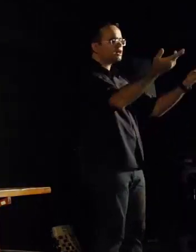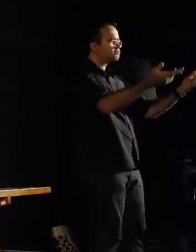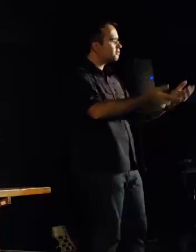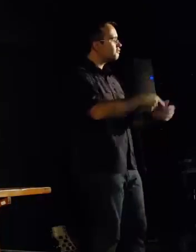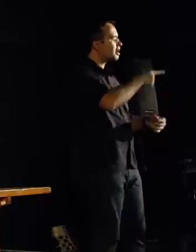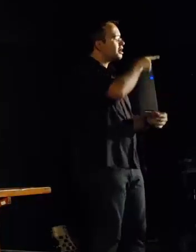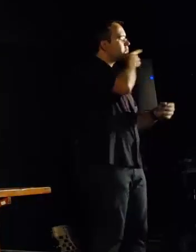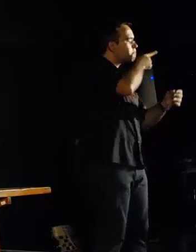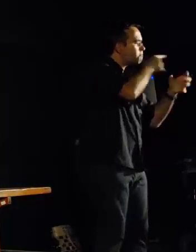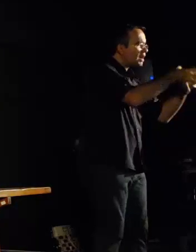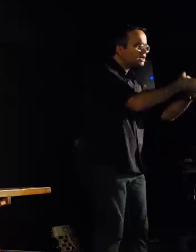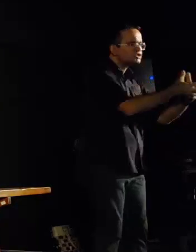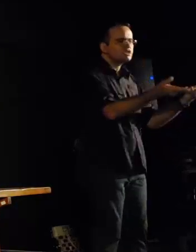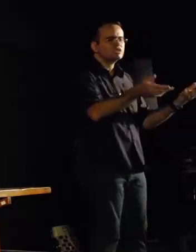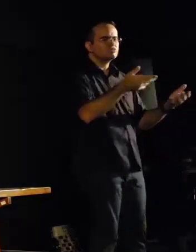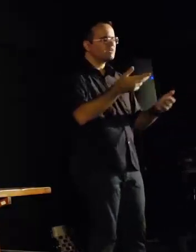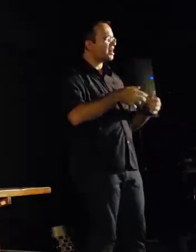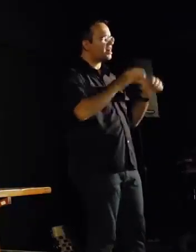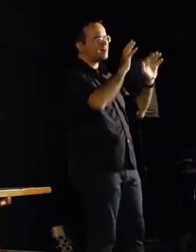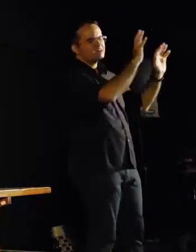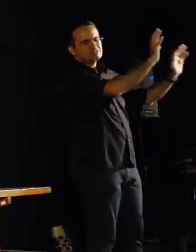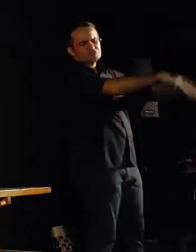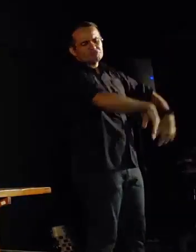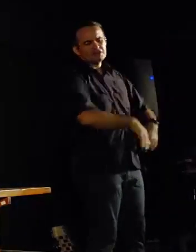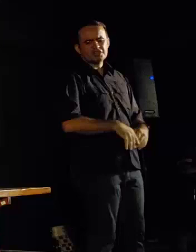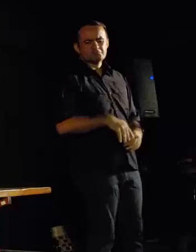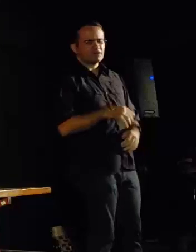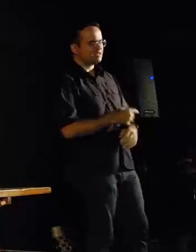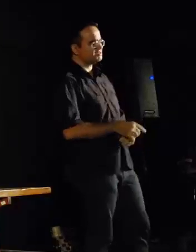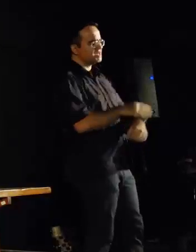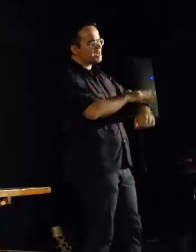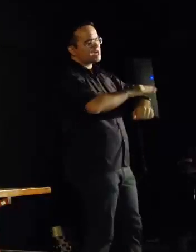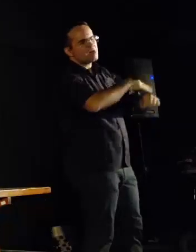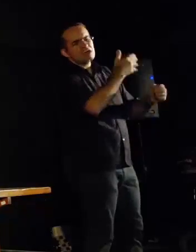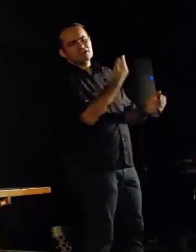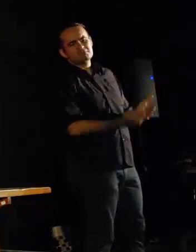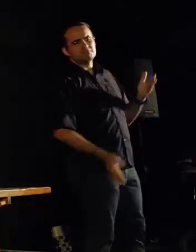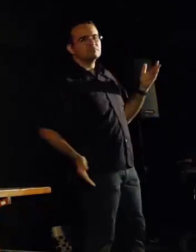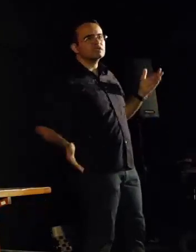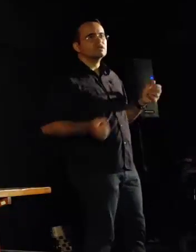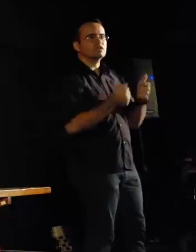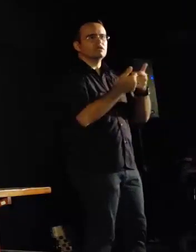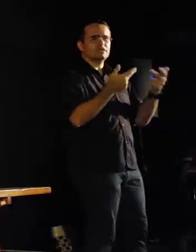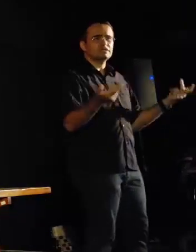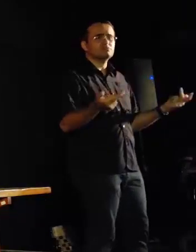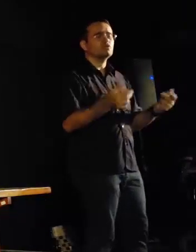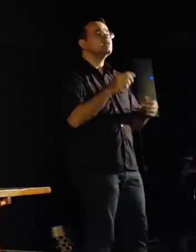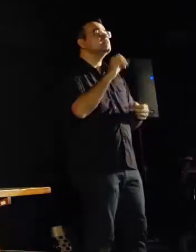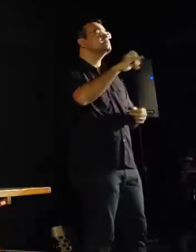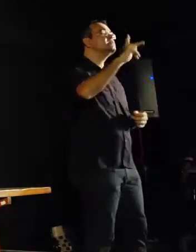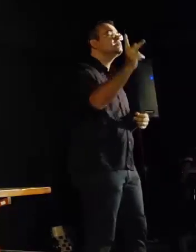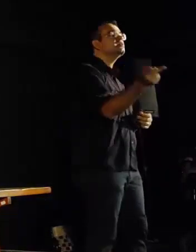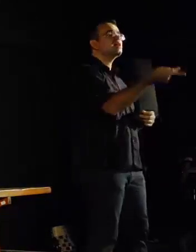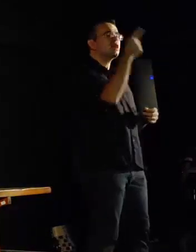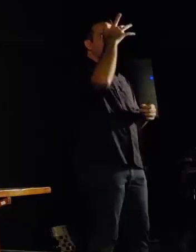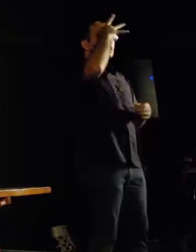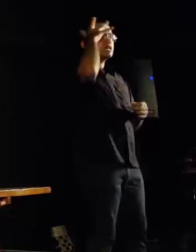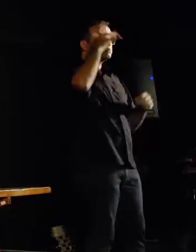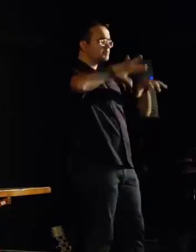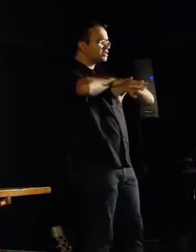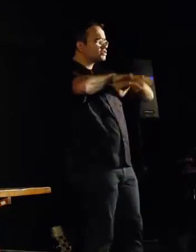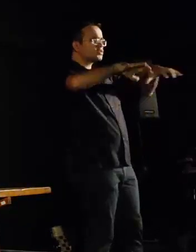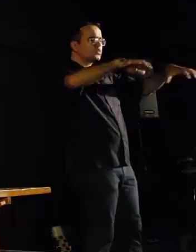político, investimento de tempo, investimento de vida, não é? Quando a gente tem uma profunda fragmentação entre as formas de